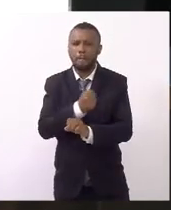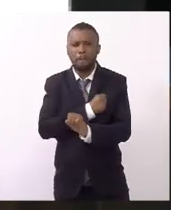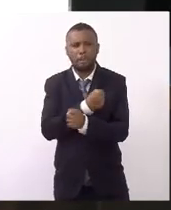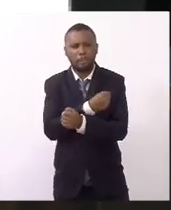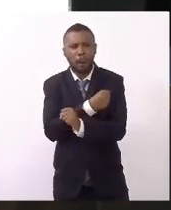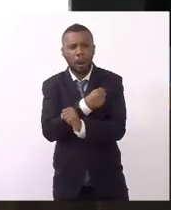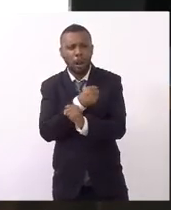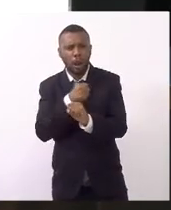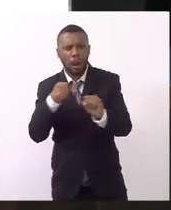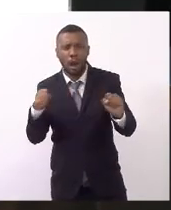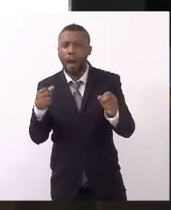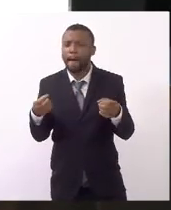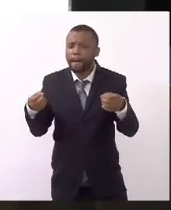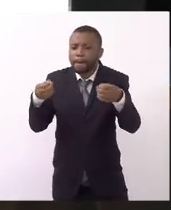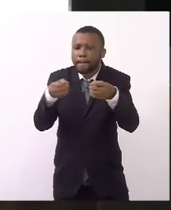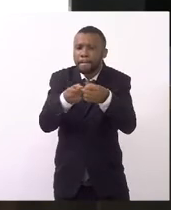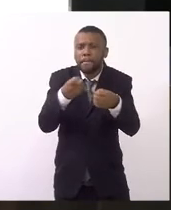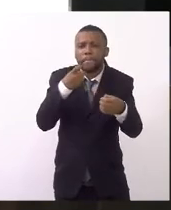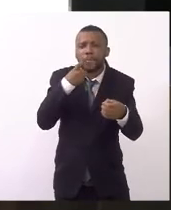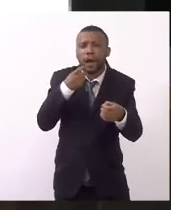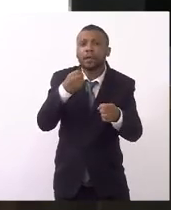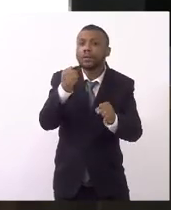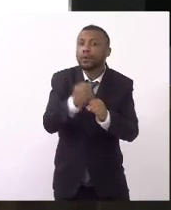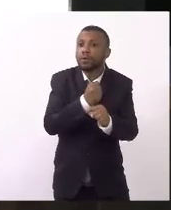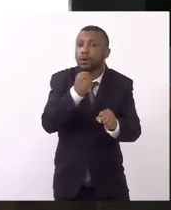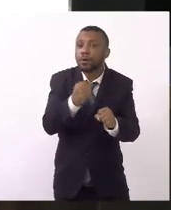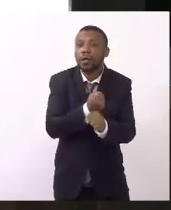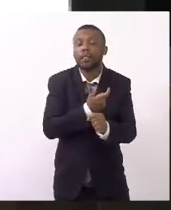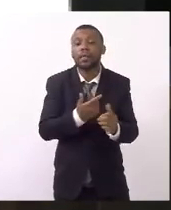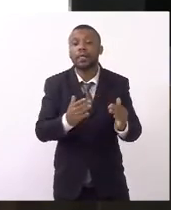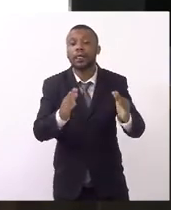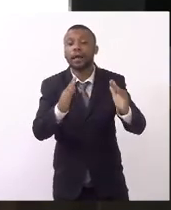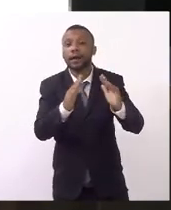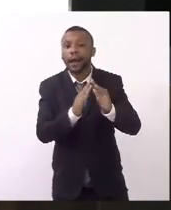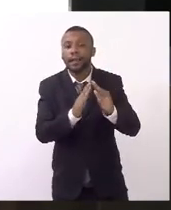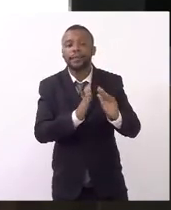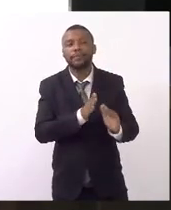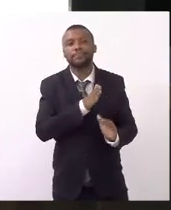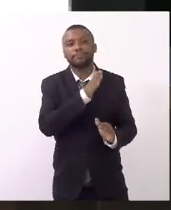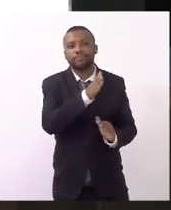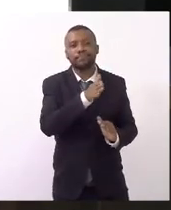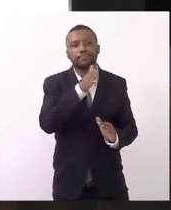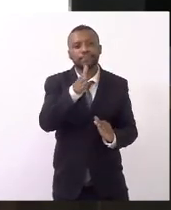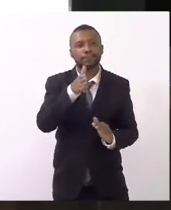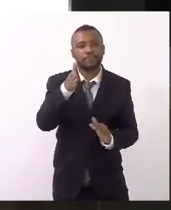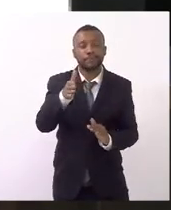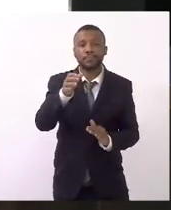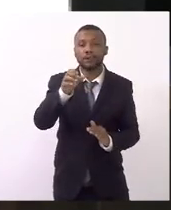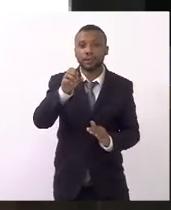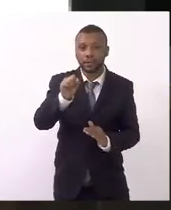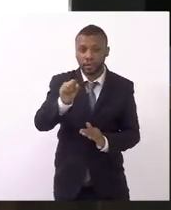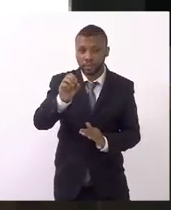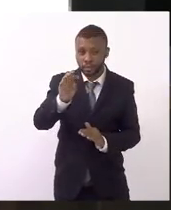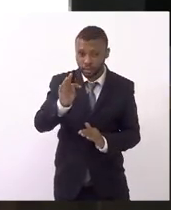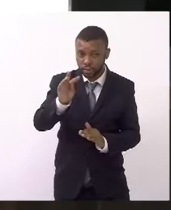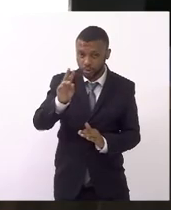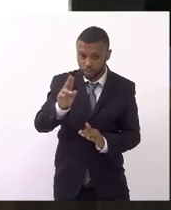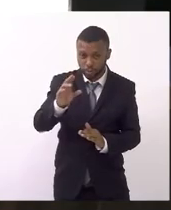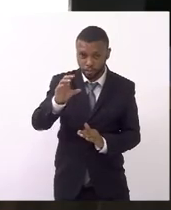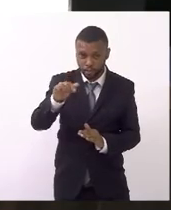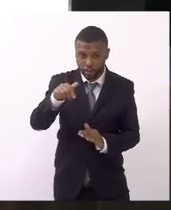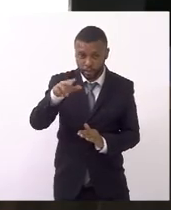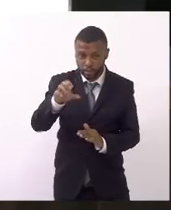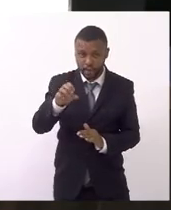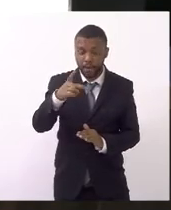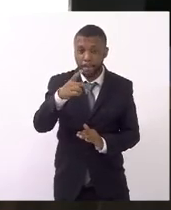comprar um terreno Grande próximo e constroem lá casas circulares de estuque e pau e pau a